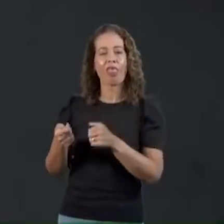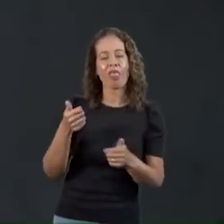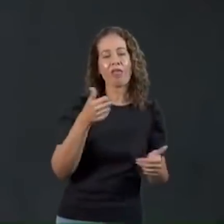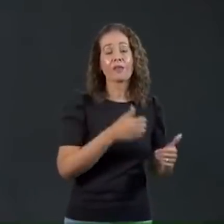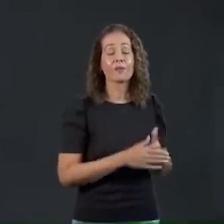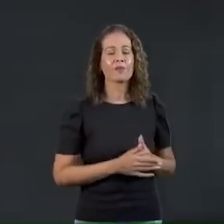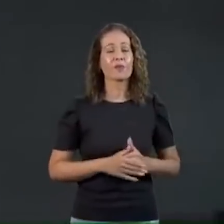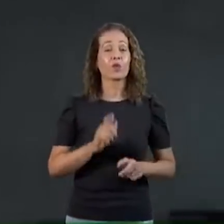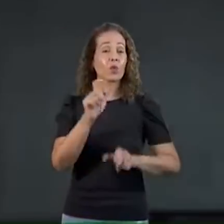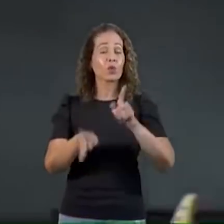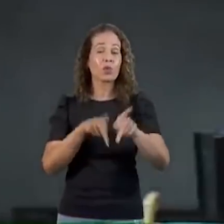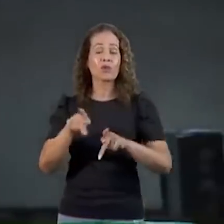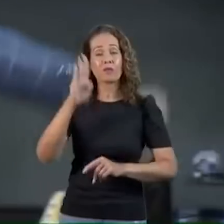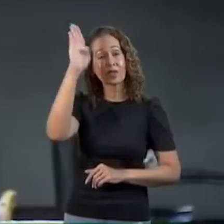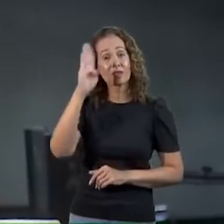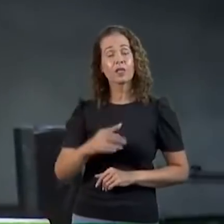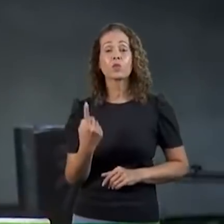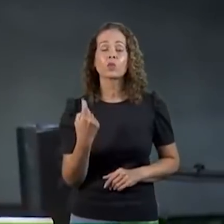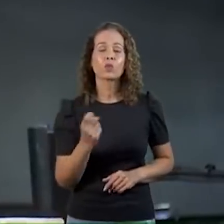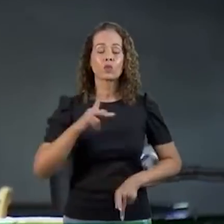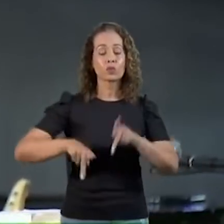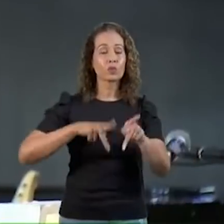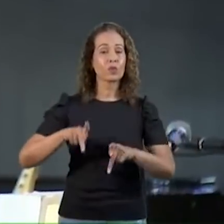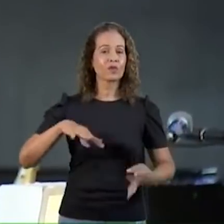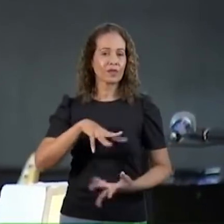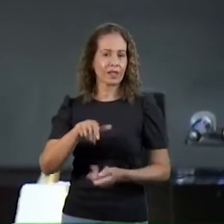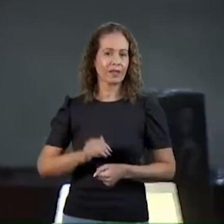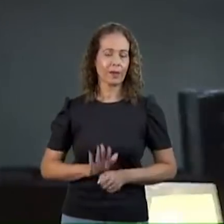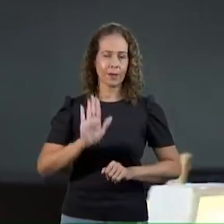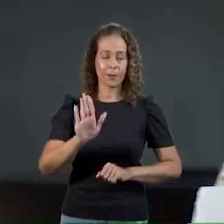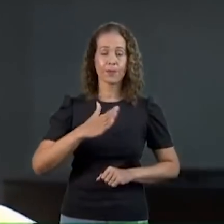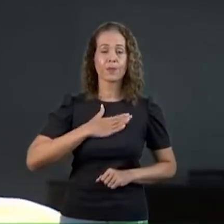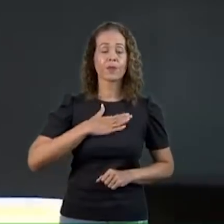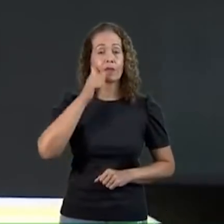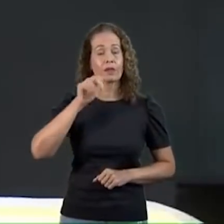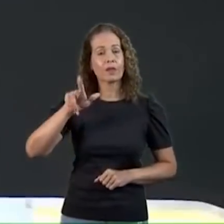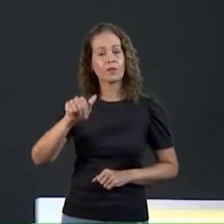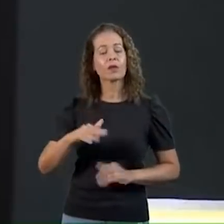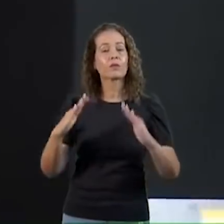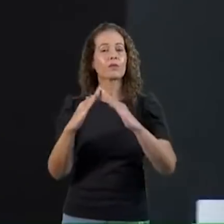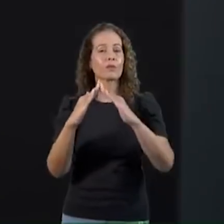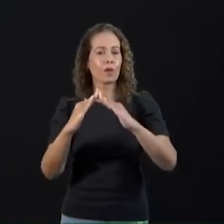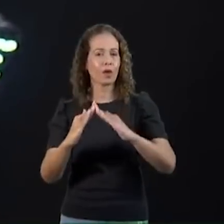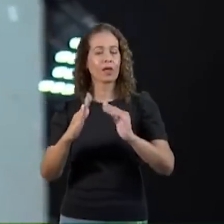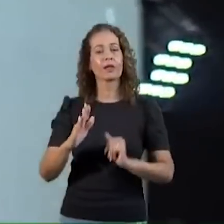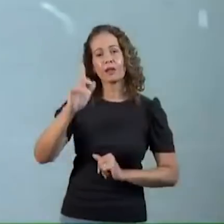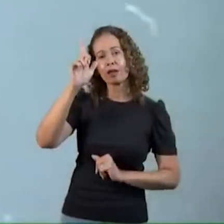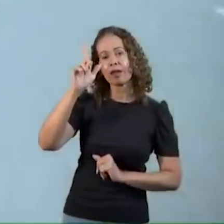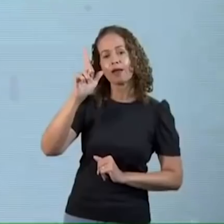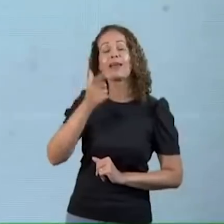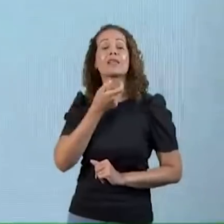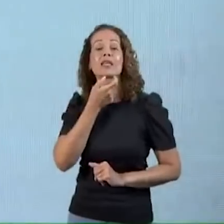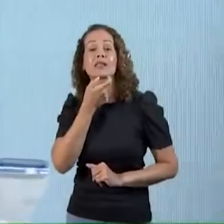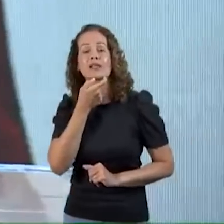vai levando. O brasileiro é o único povo da terra. Gente, a minha irmã mora na Inglaterra. Eu converso com o meu cunhado, que é inglês, eu falo: no Brasil